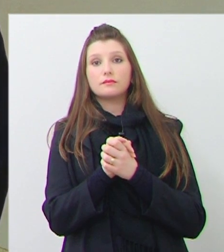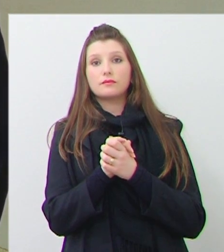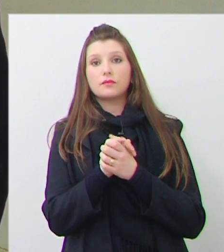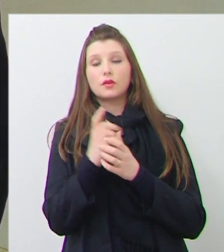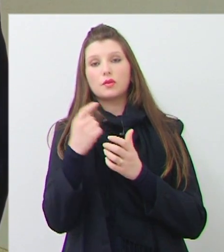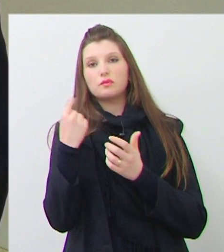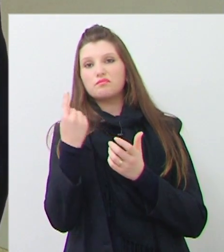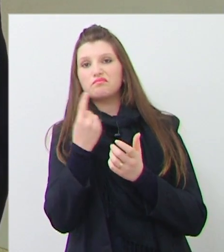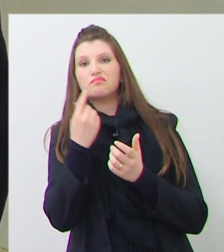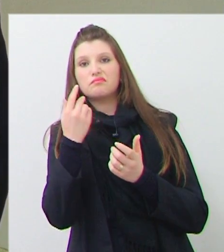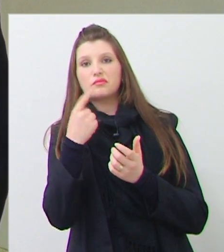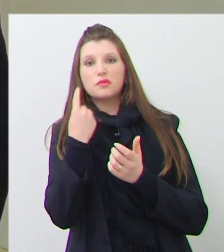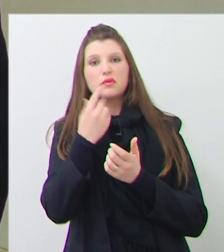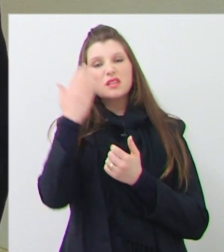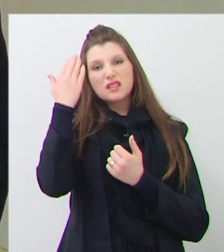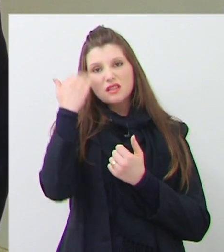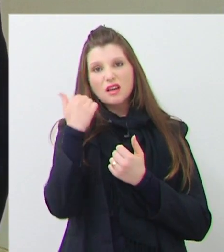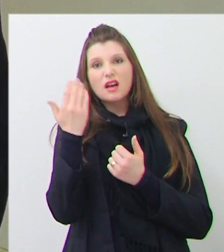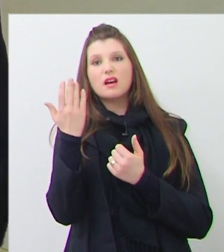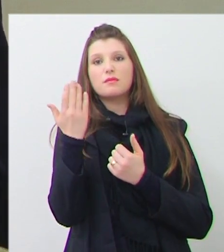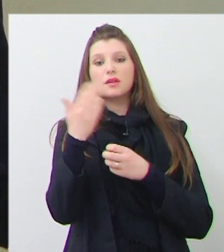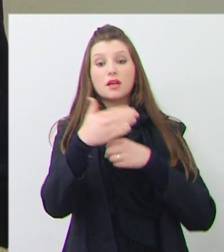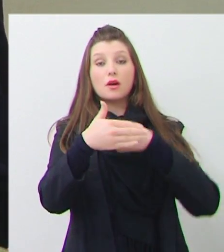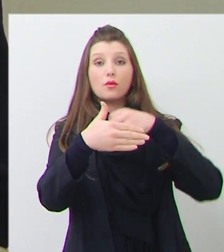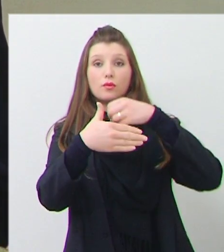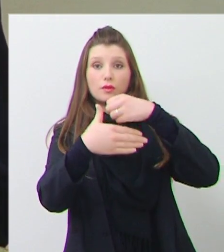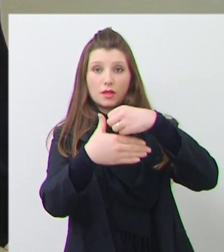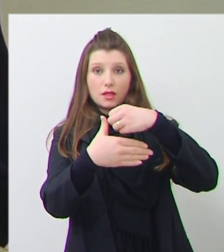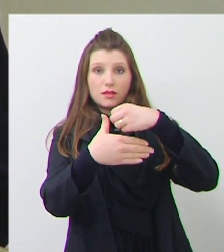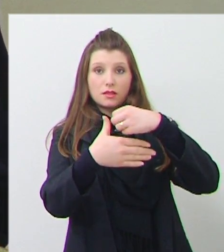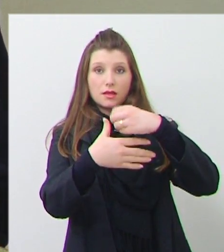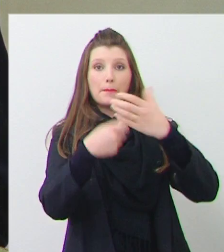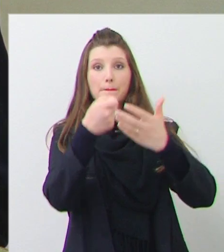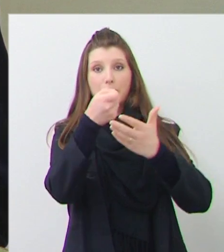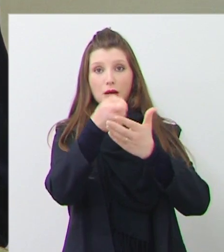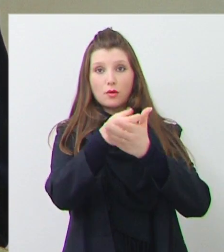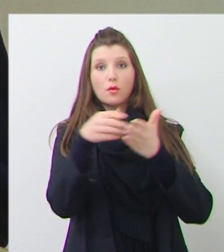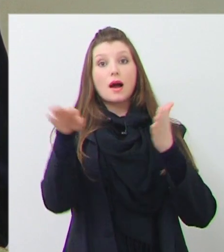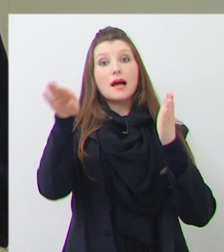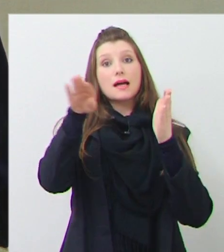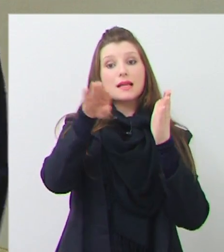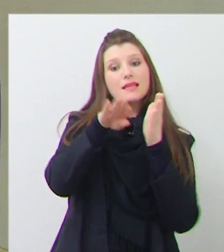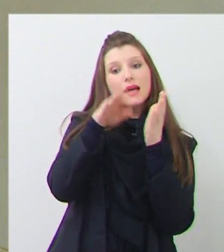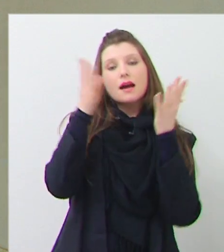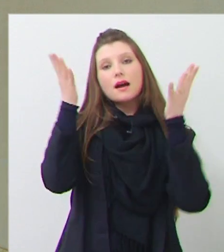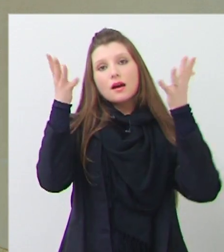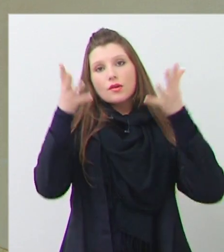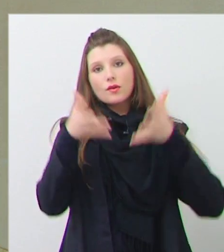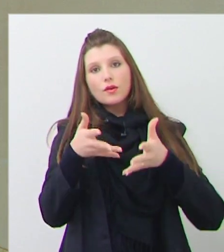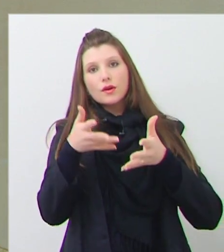nós sabemos que a universidade pagou até o momento 2 milhões de reais.